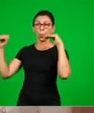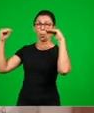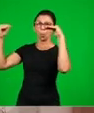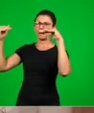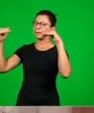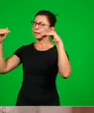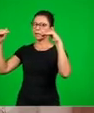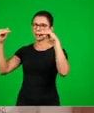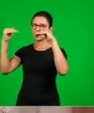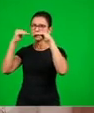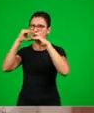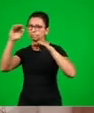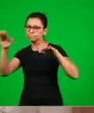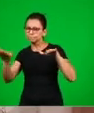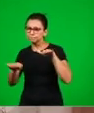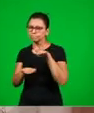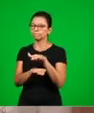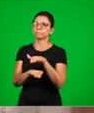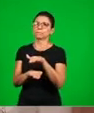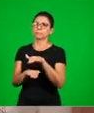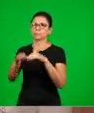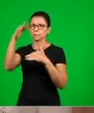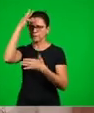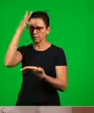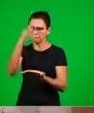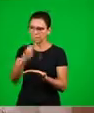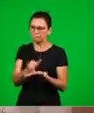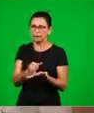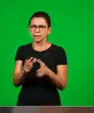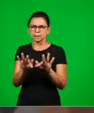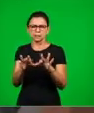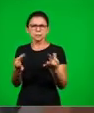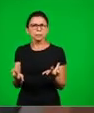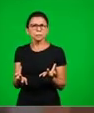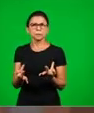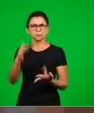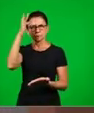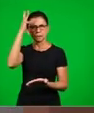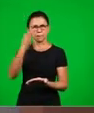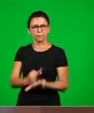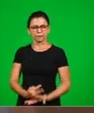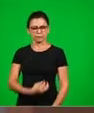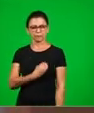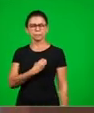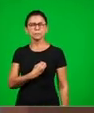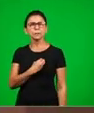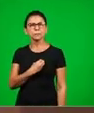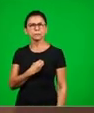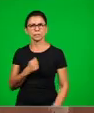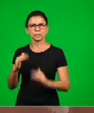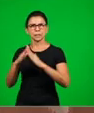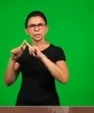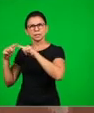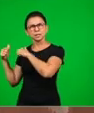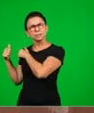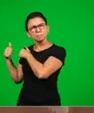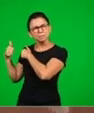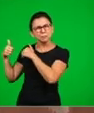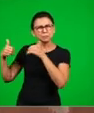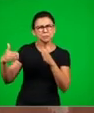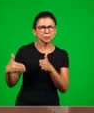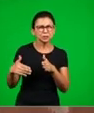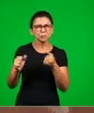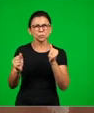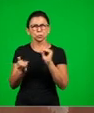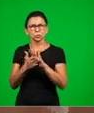mesma fé. Ela que vai transmitir uma fé viva. A igreja primitiva, os louvores da igreja são de uma fé